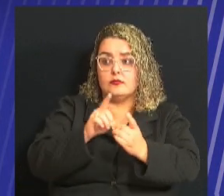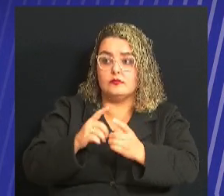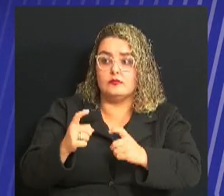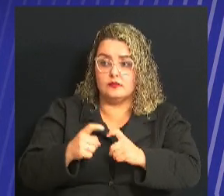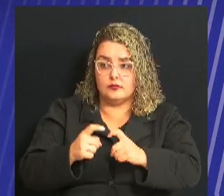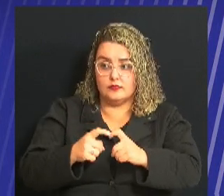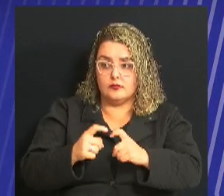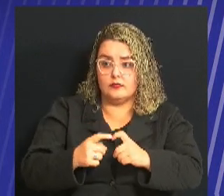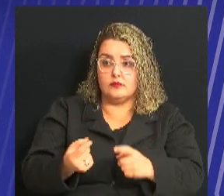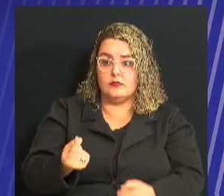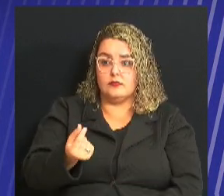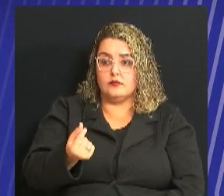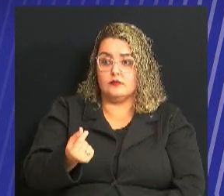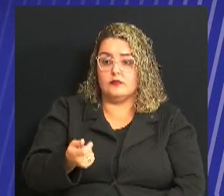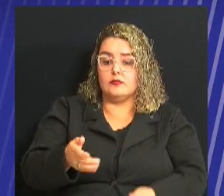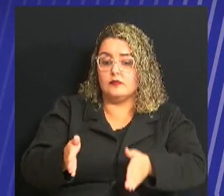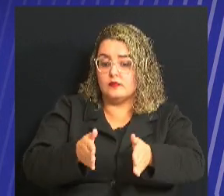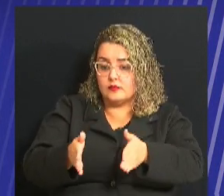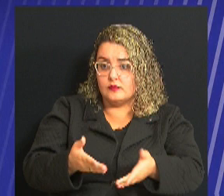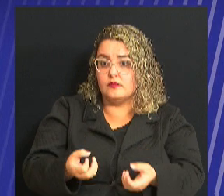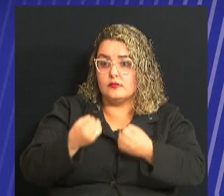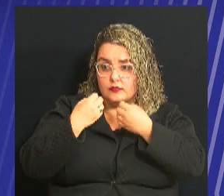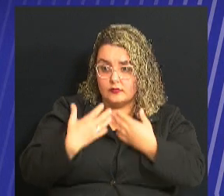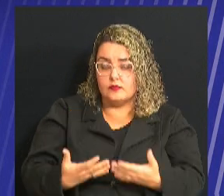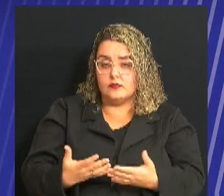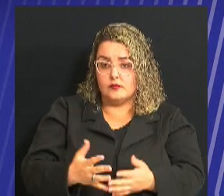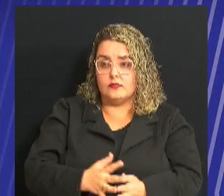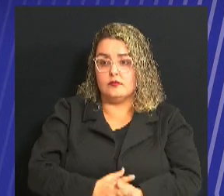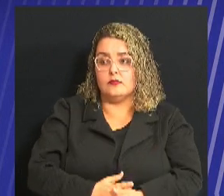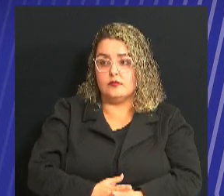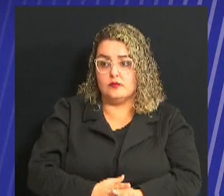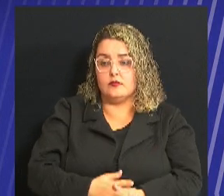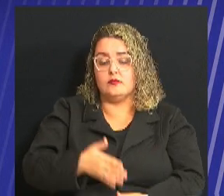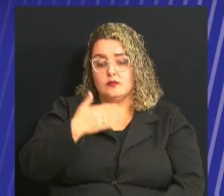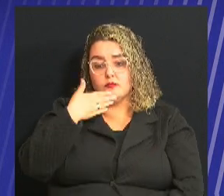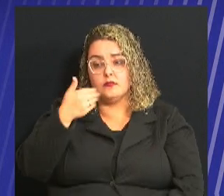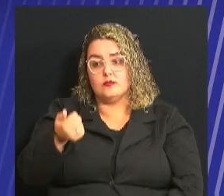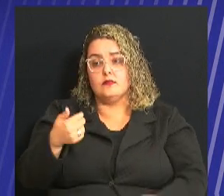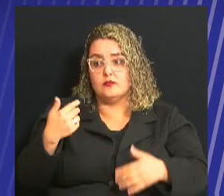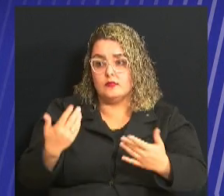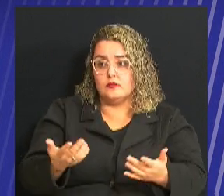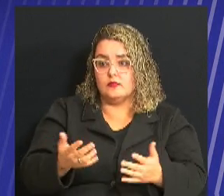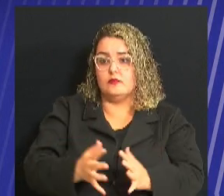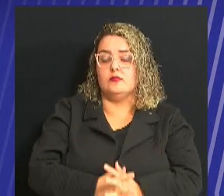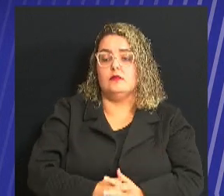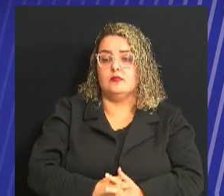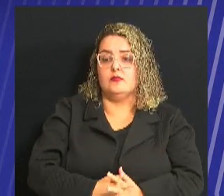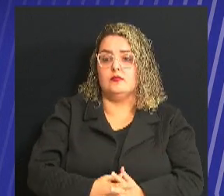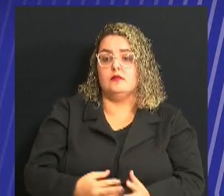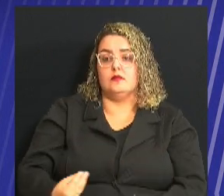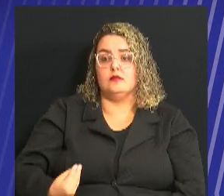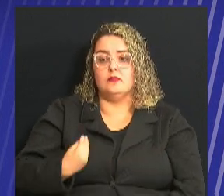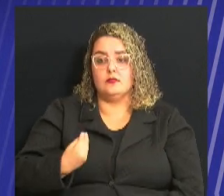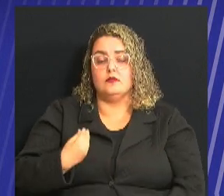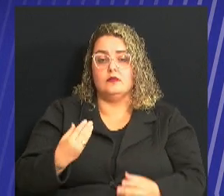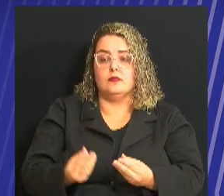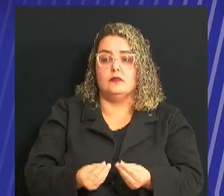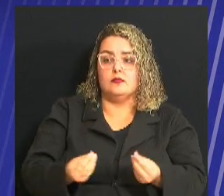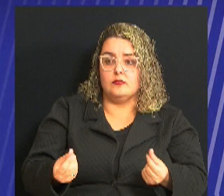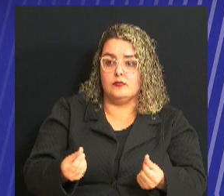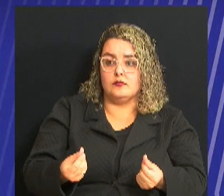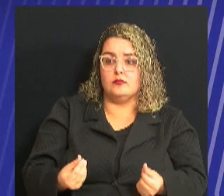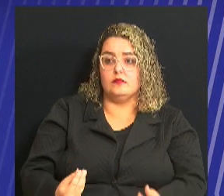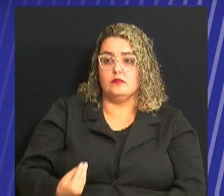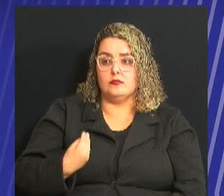com preços acessíveis e melhorar, portanto, a vida e a qualidade de vida dessas